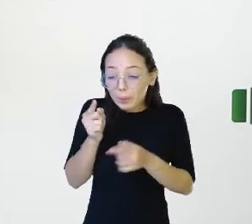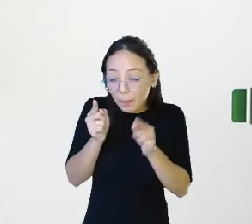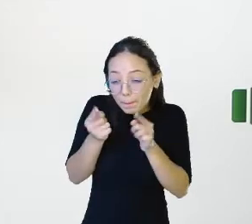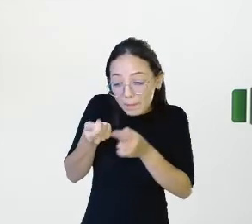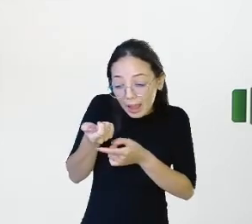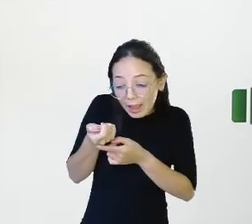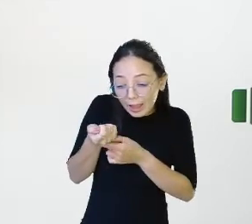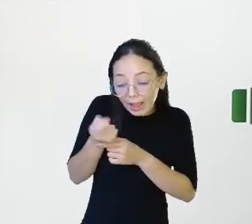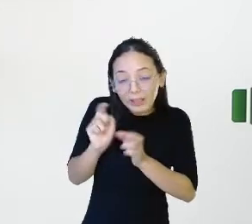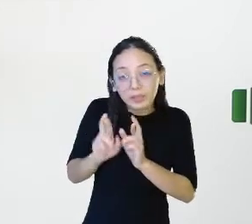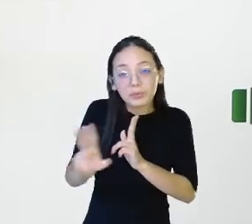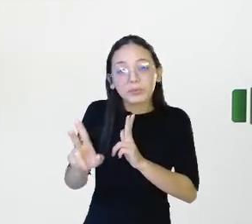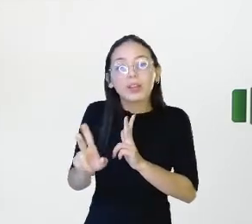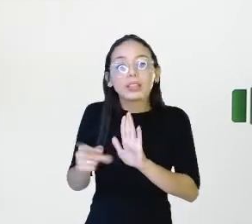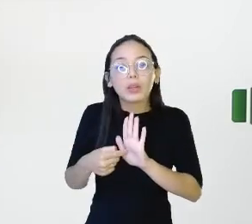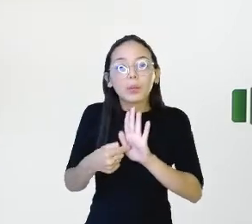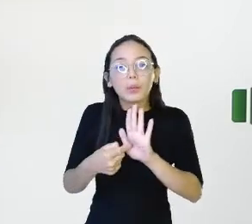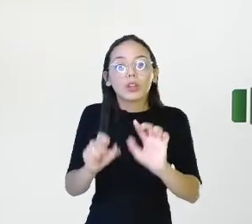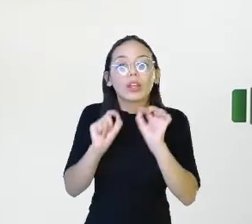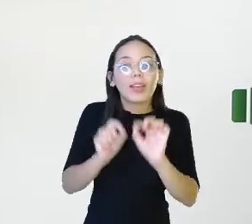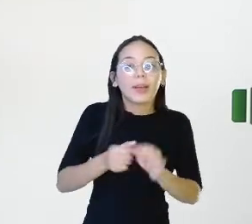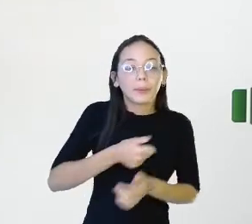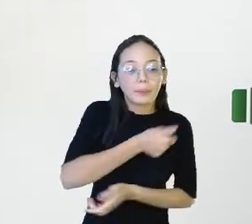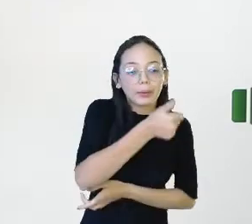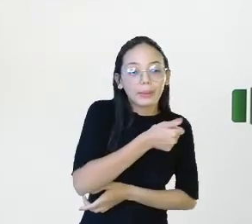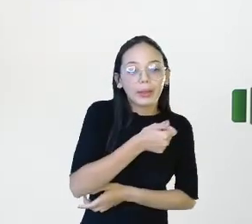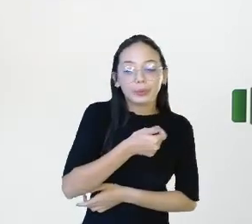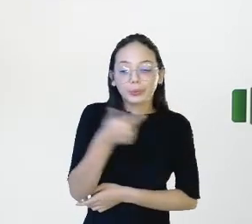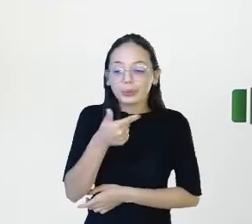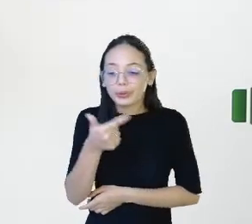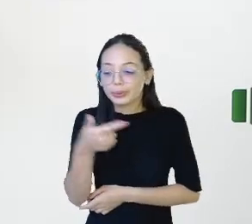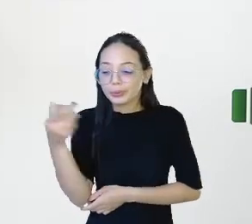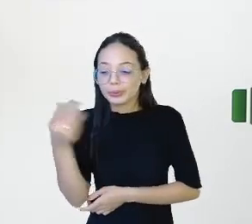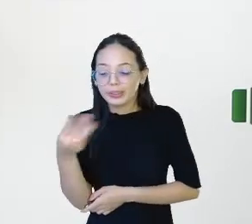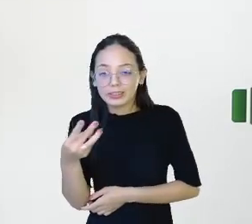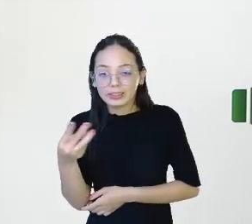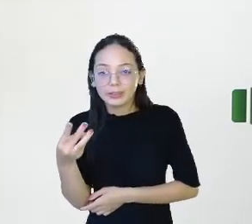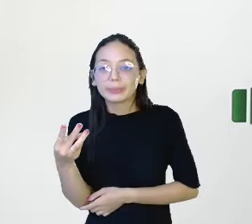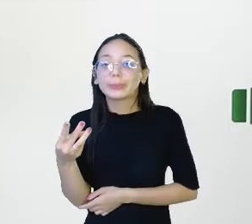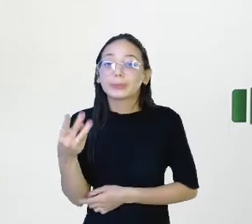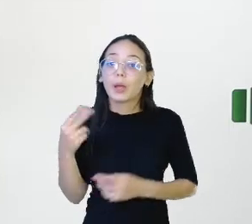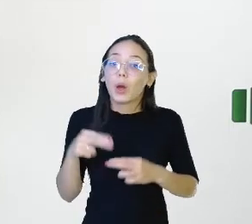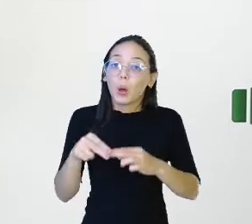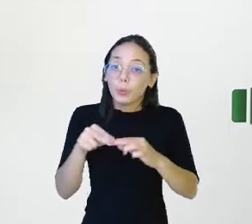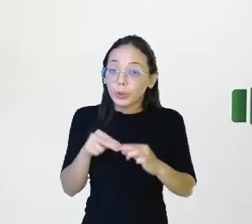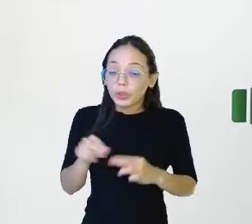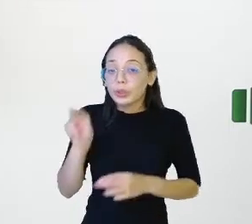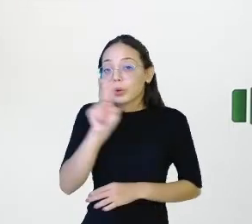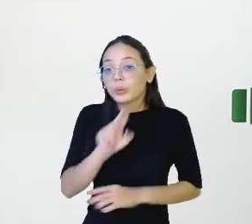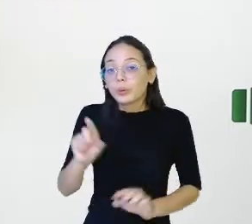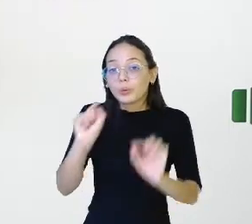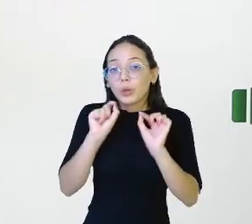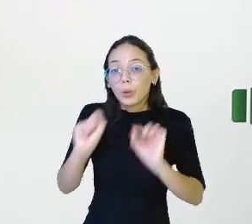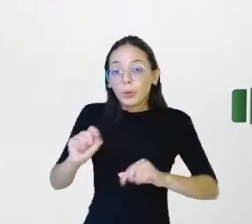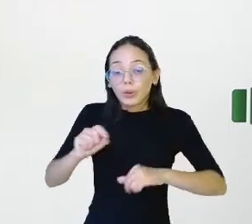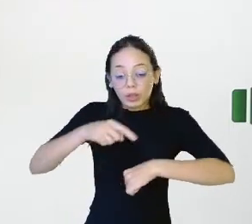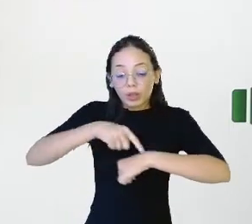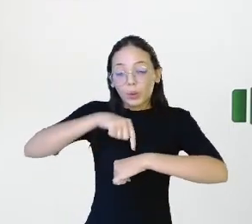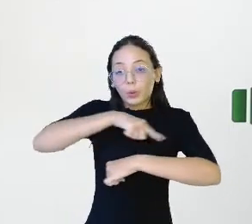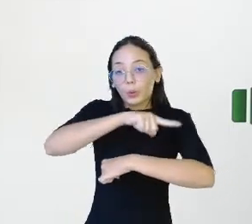diferença determina quem ficou no primeiro e quem ficou no segundo lugar. Por isso que eles utilizam o